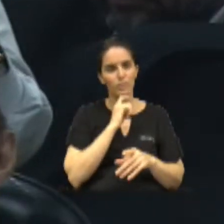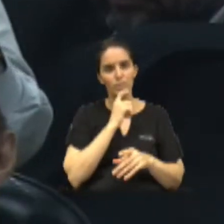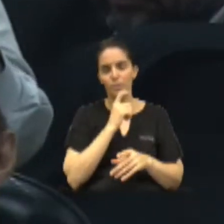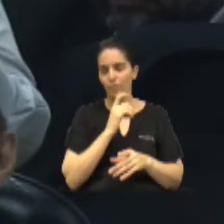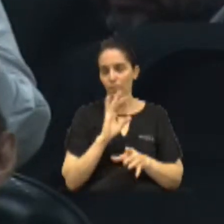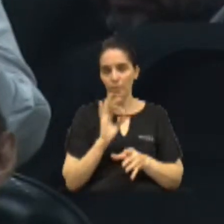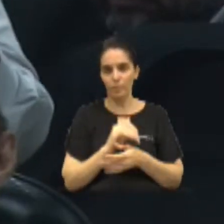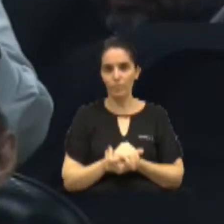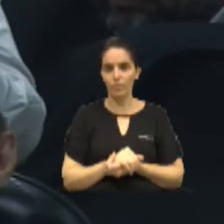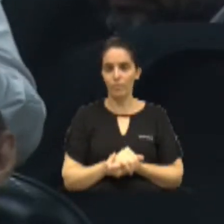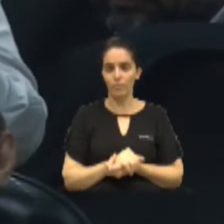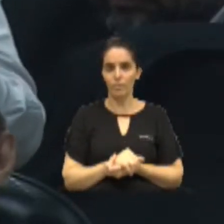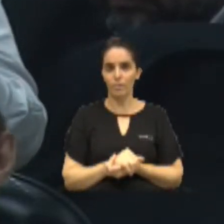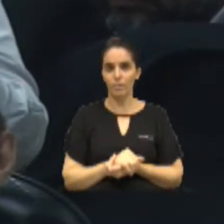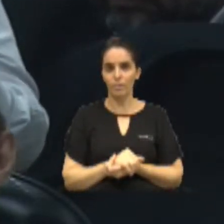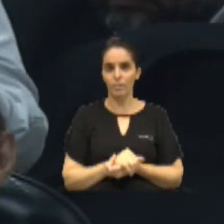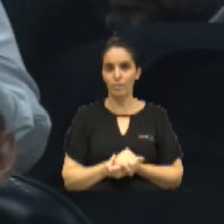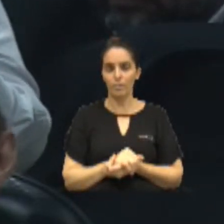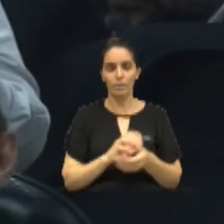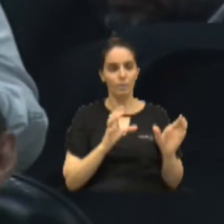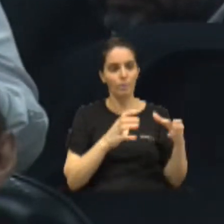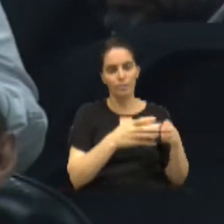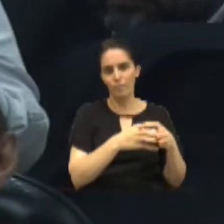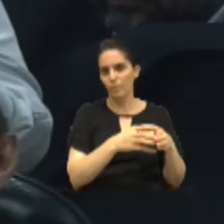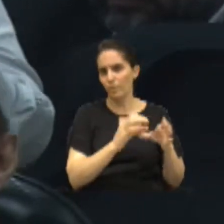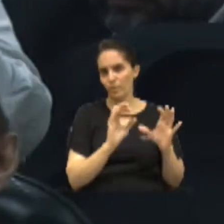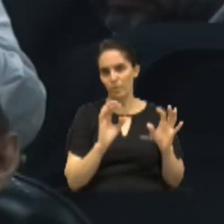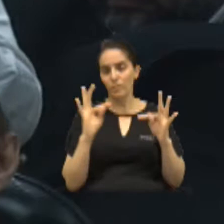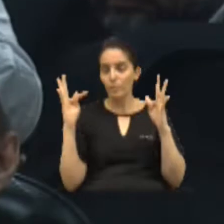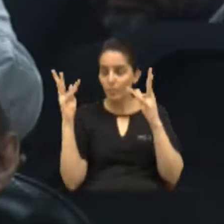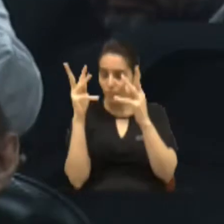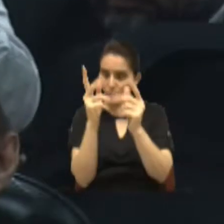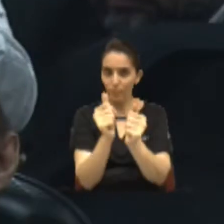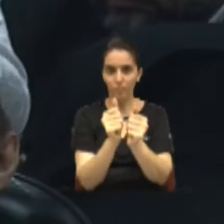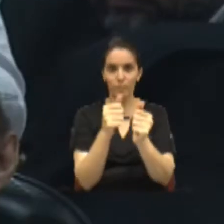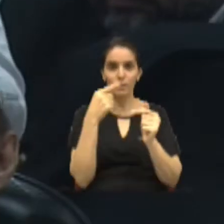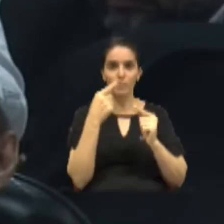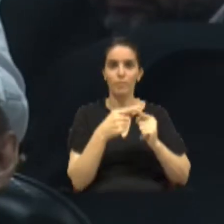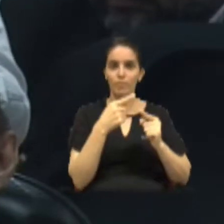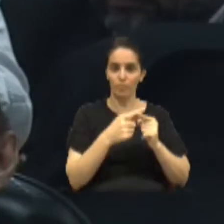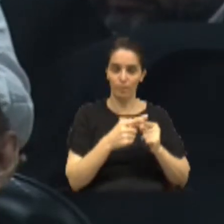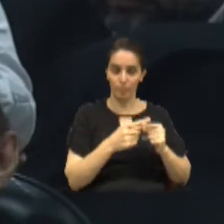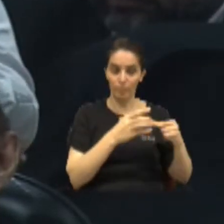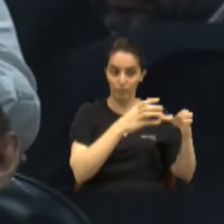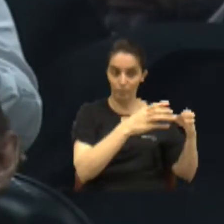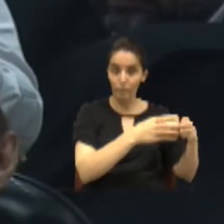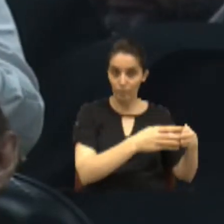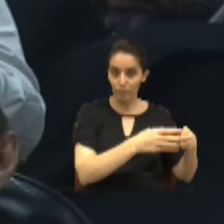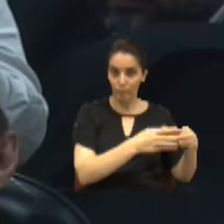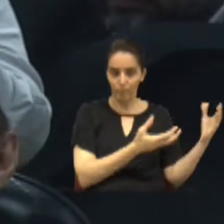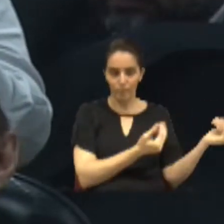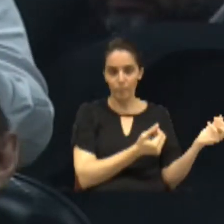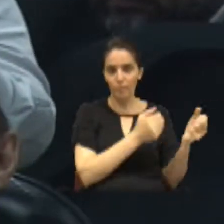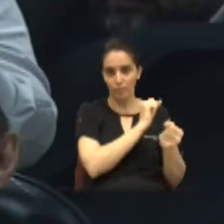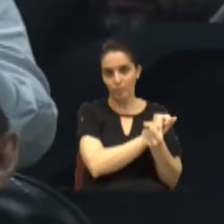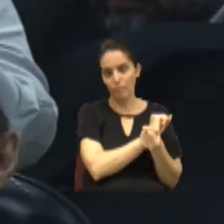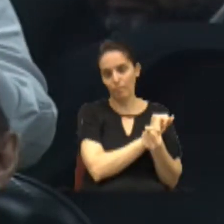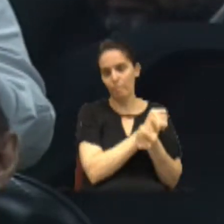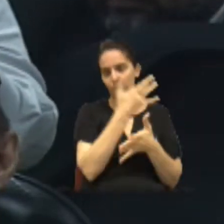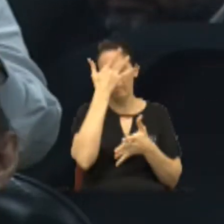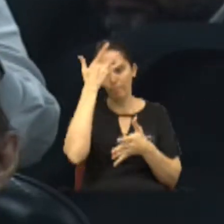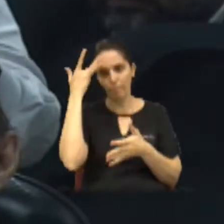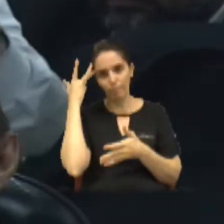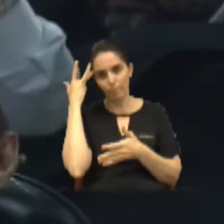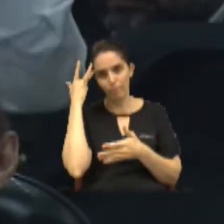Não é um nicho eleitoral de ninguém, é de todos nós, porque a Fundação Casa tem pessoas